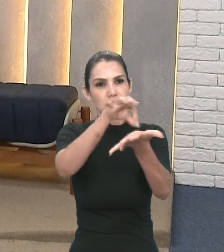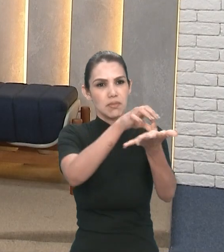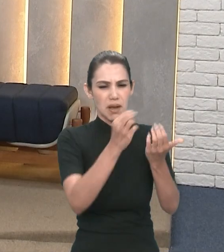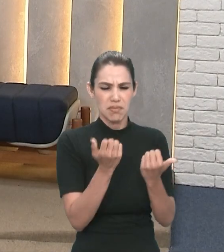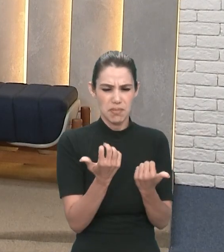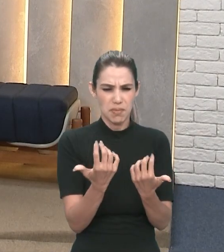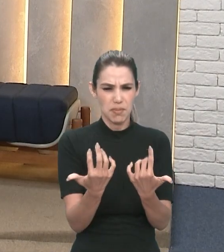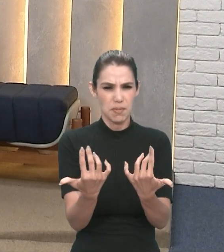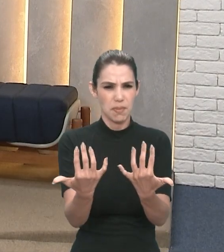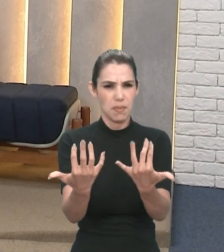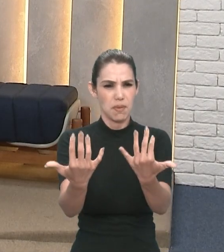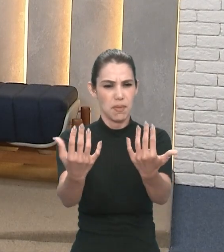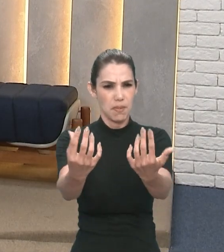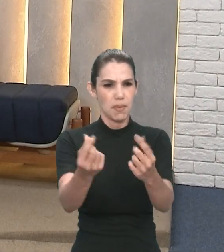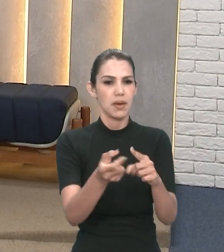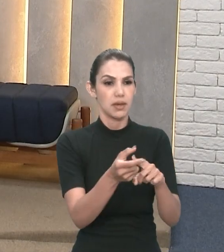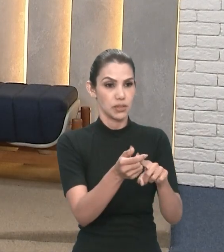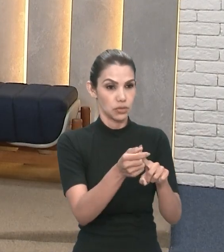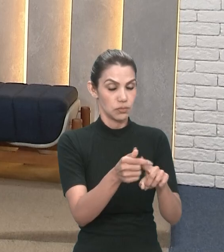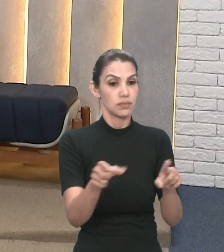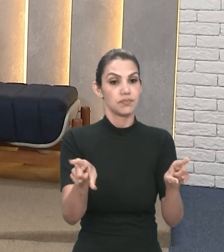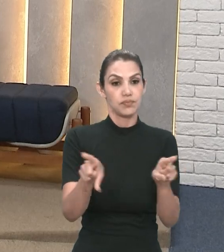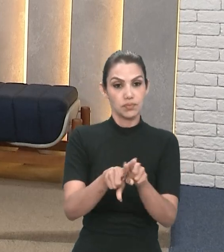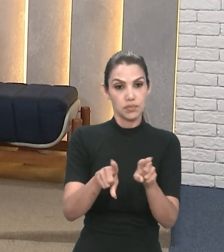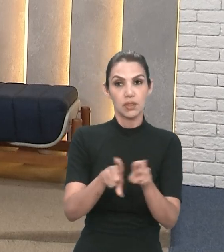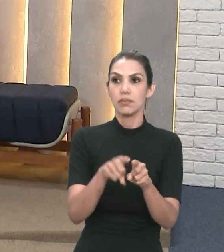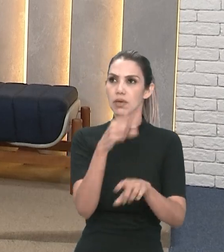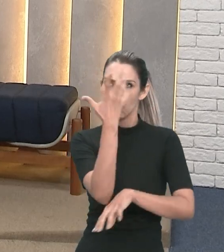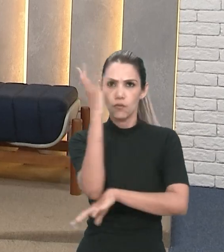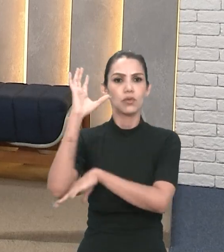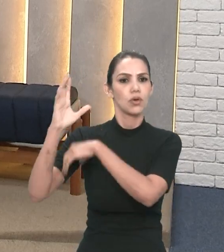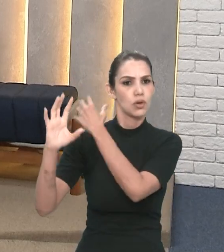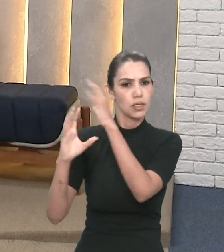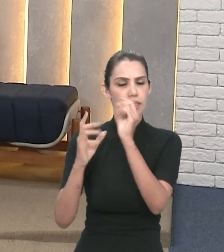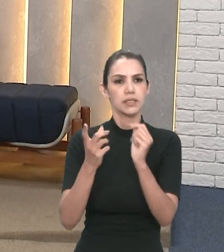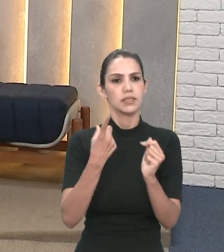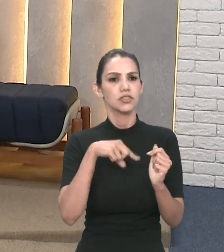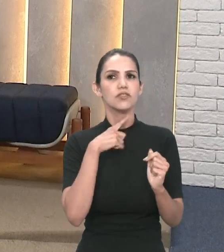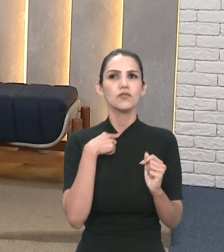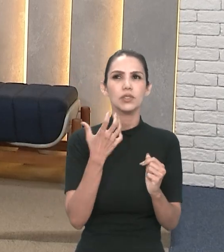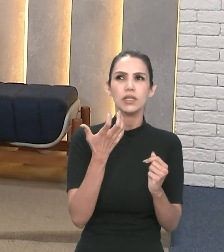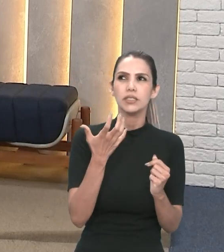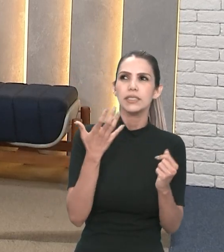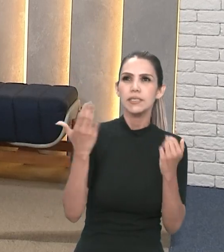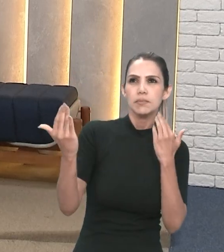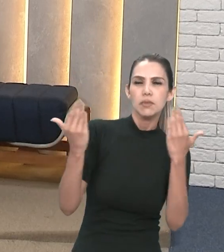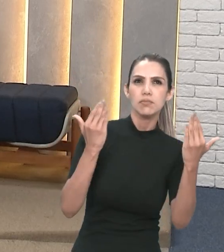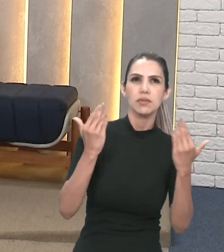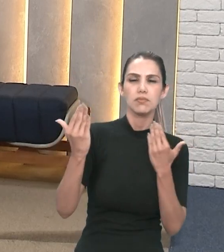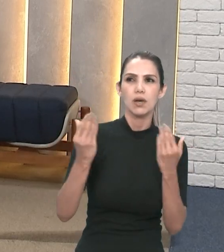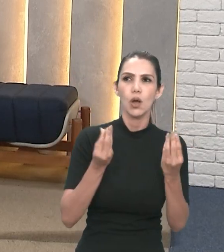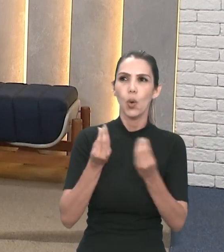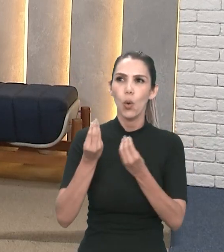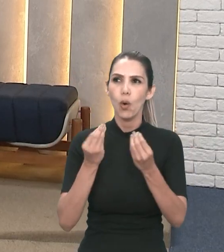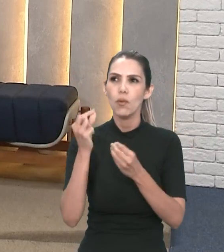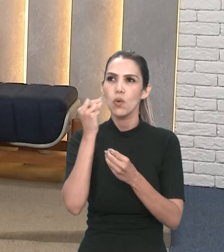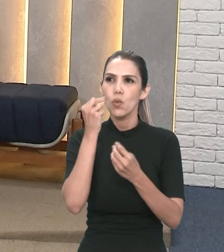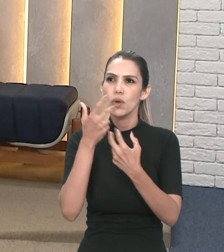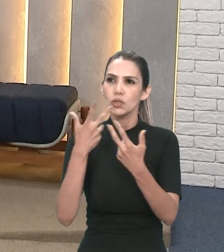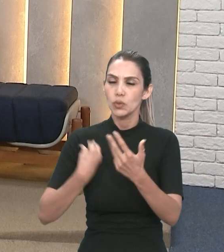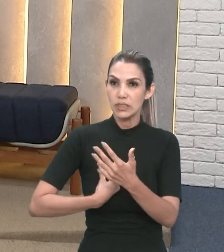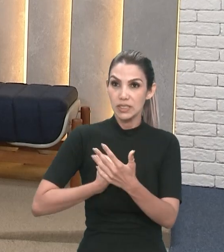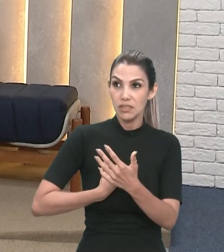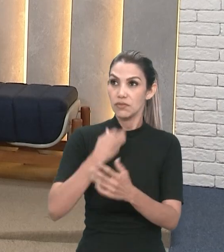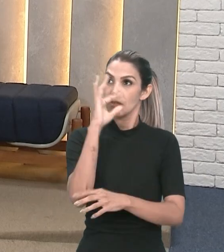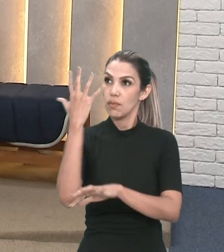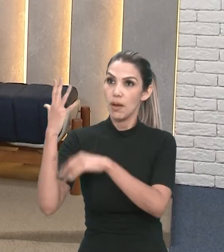plantações de milhos, tanto em florestas, porque a gente queria muito comparar como que era a riqueza de espécies de roedores em uma plantação e como